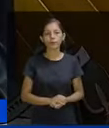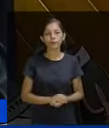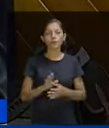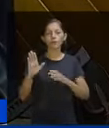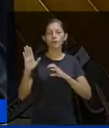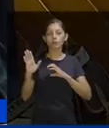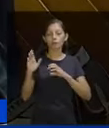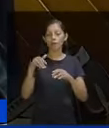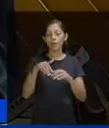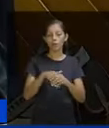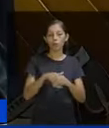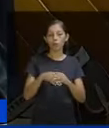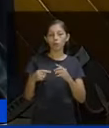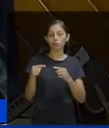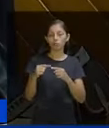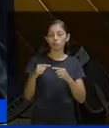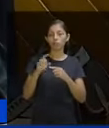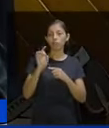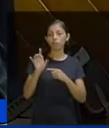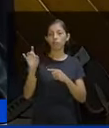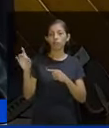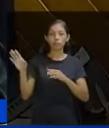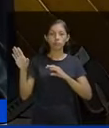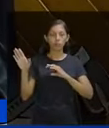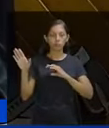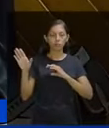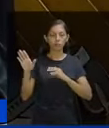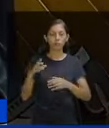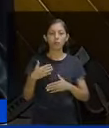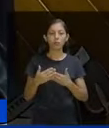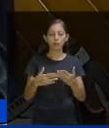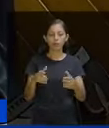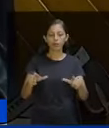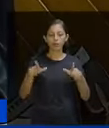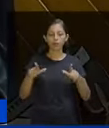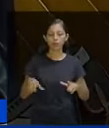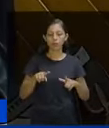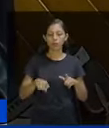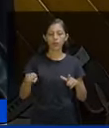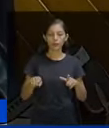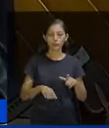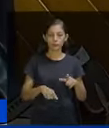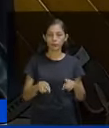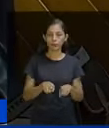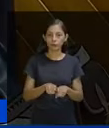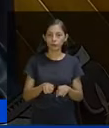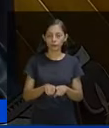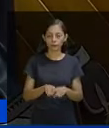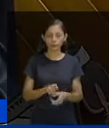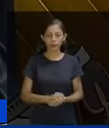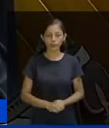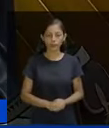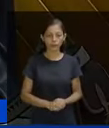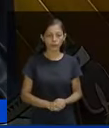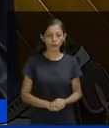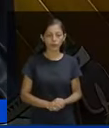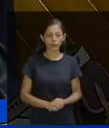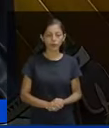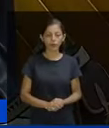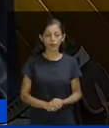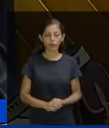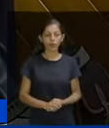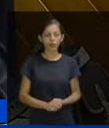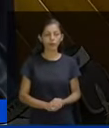ele vinculados, e ainda a cassação dos diplomas dos candidatos eleitos e o recálculo dos